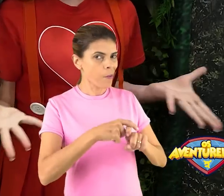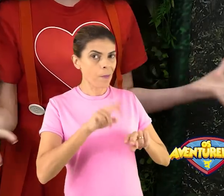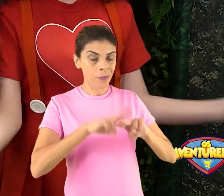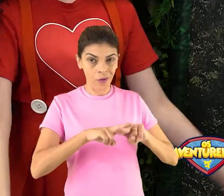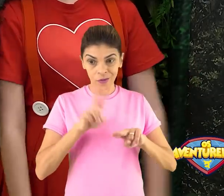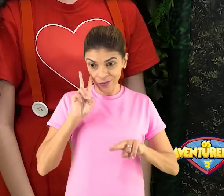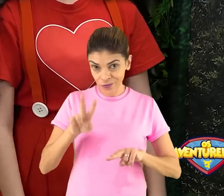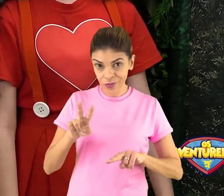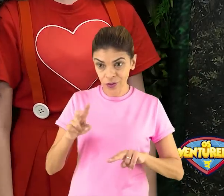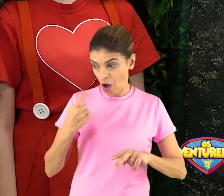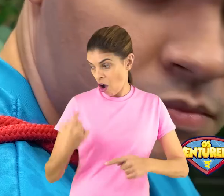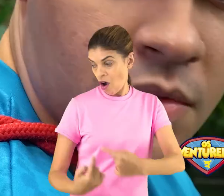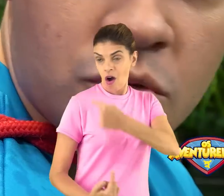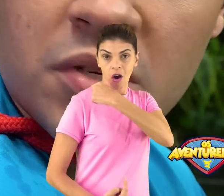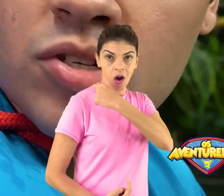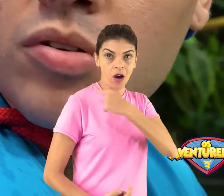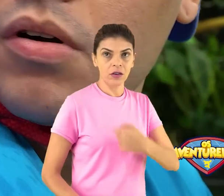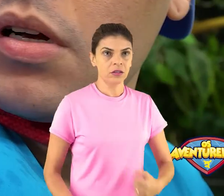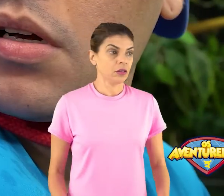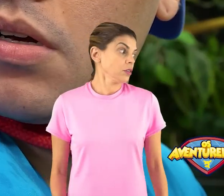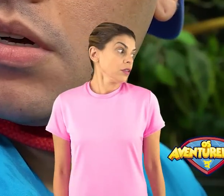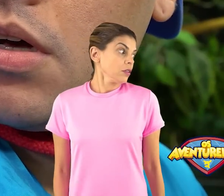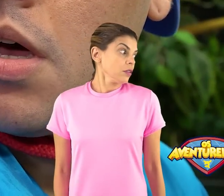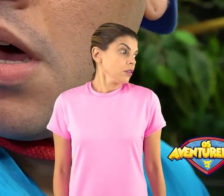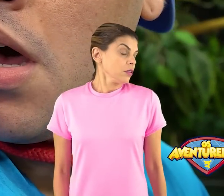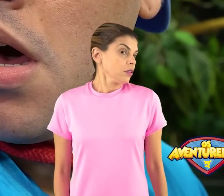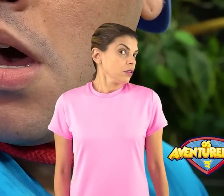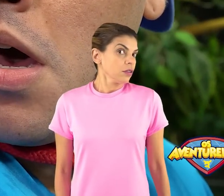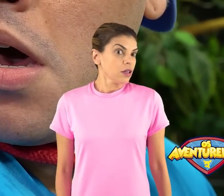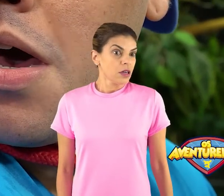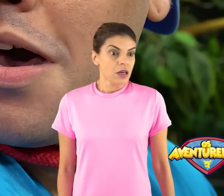já olhou as suas costas? Nas minhas costas?